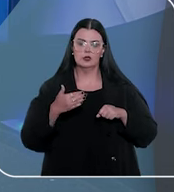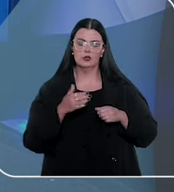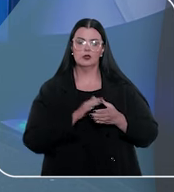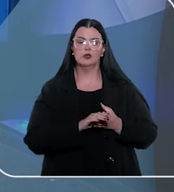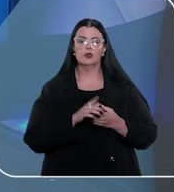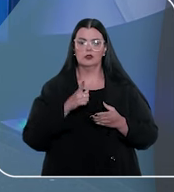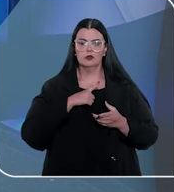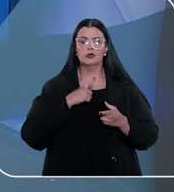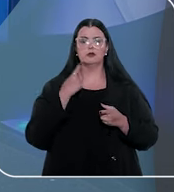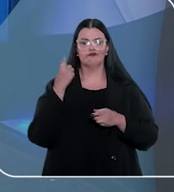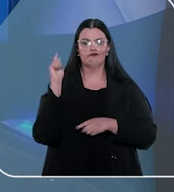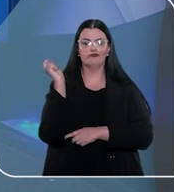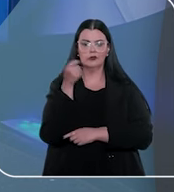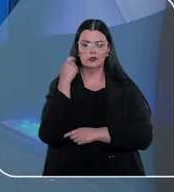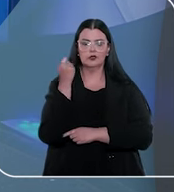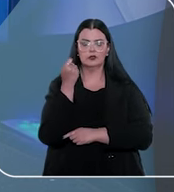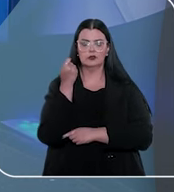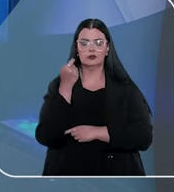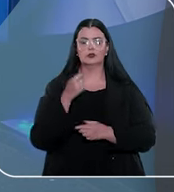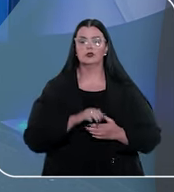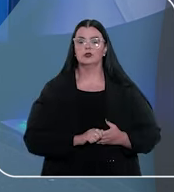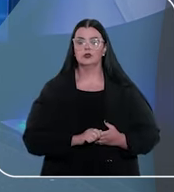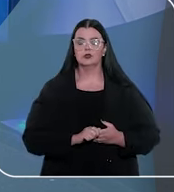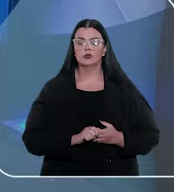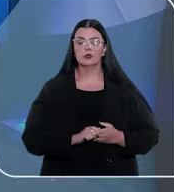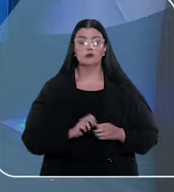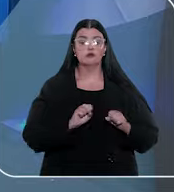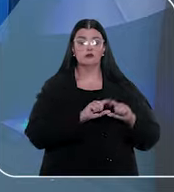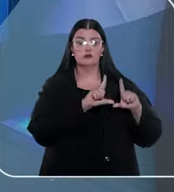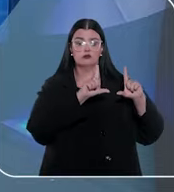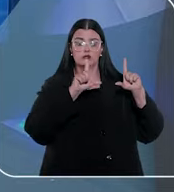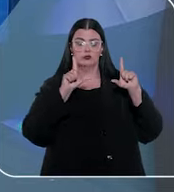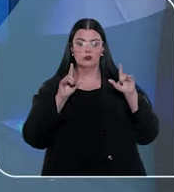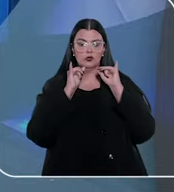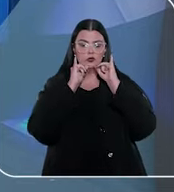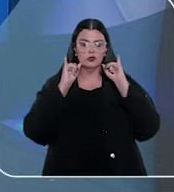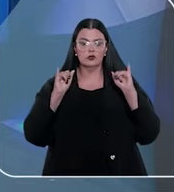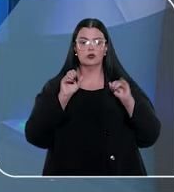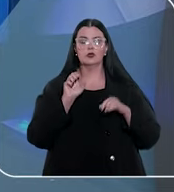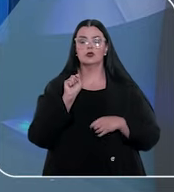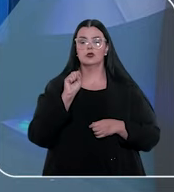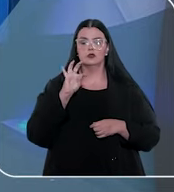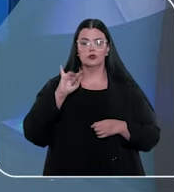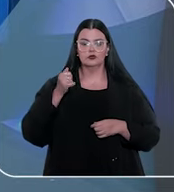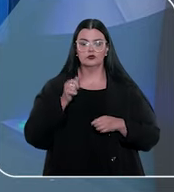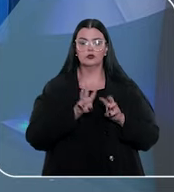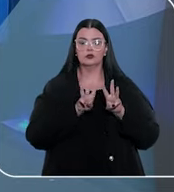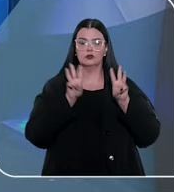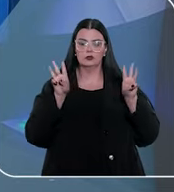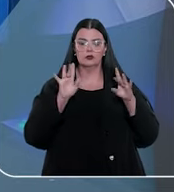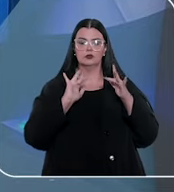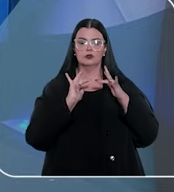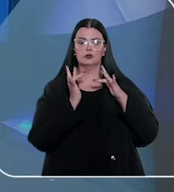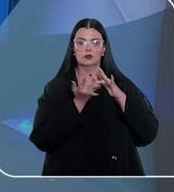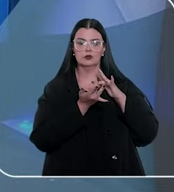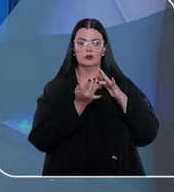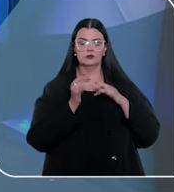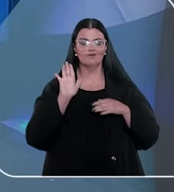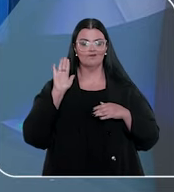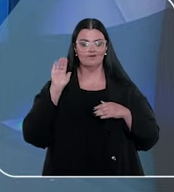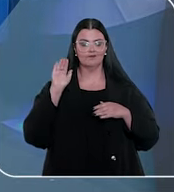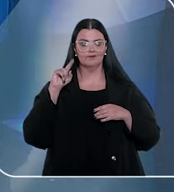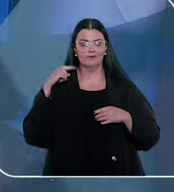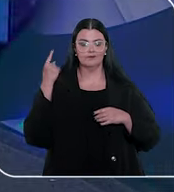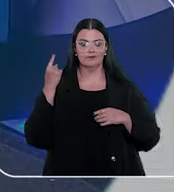calamidade pública no Rio Grande do Sul você confere outras notícias no site do STJ e nas nossas redes sociais